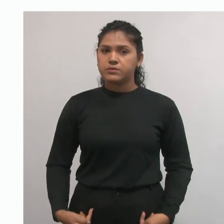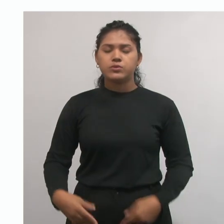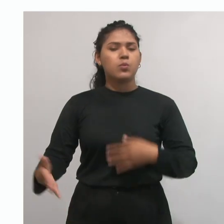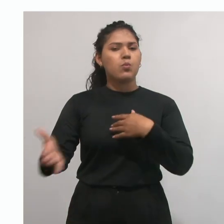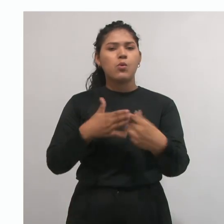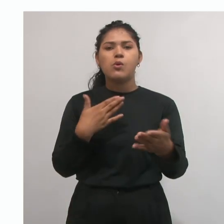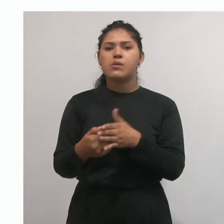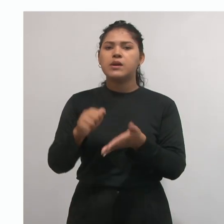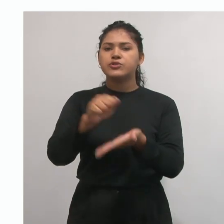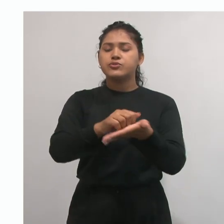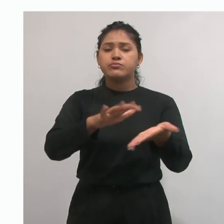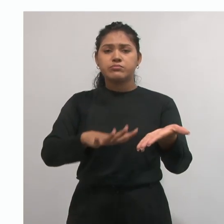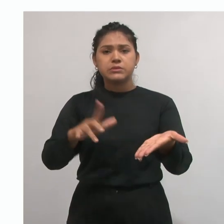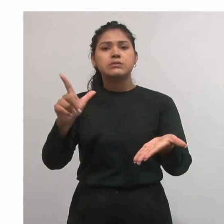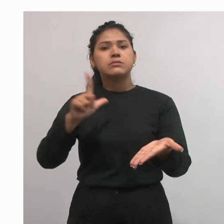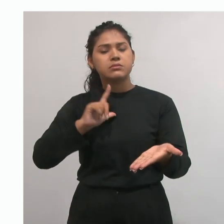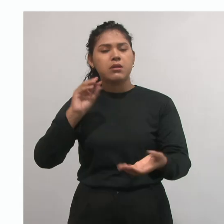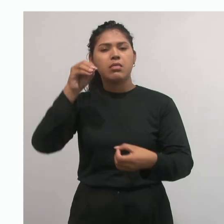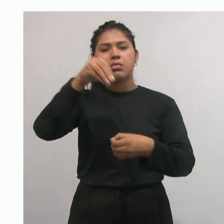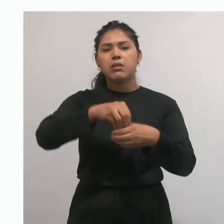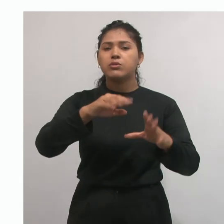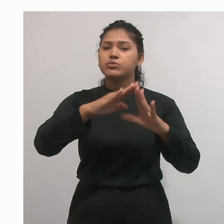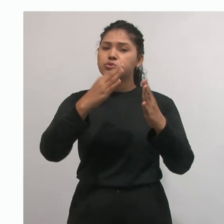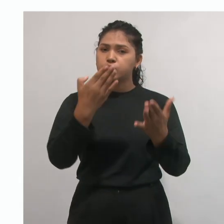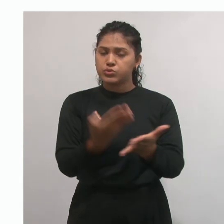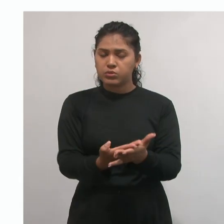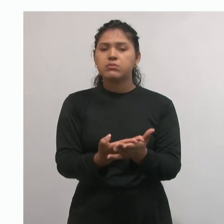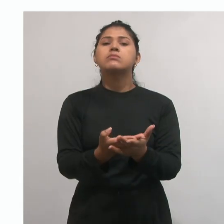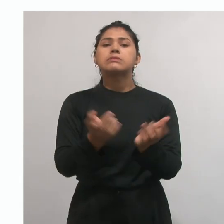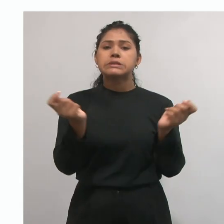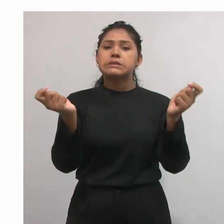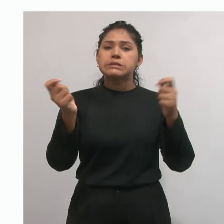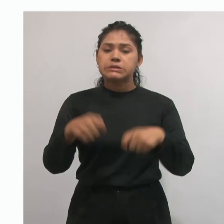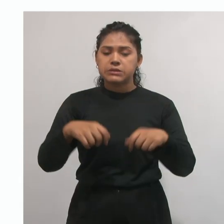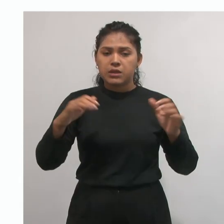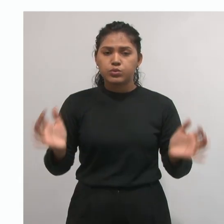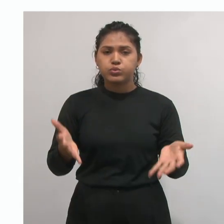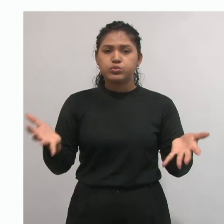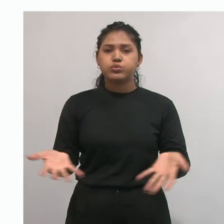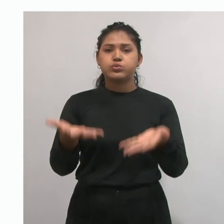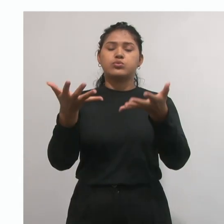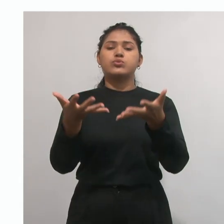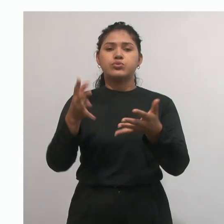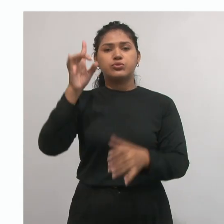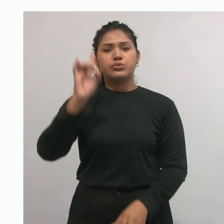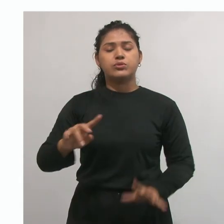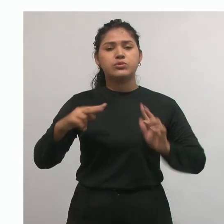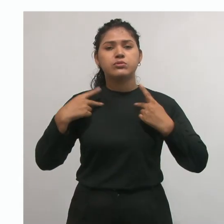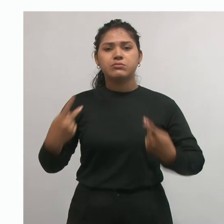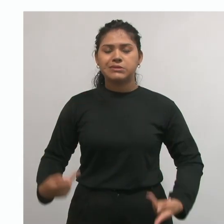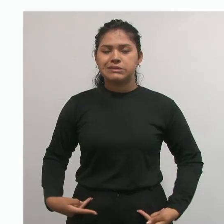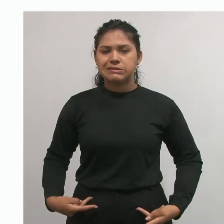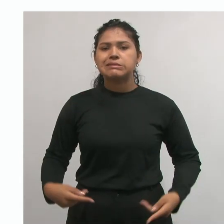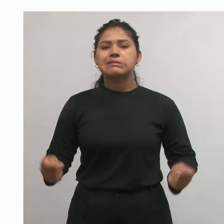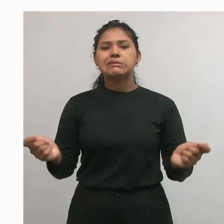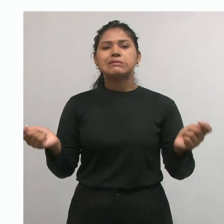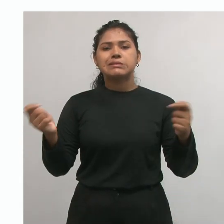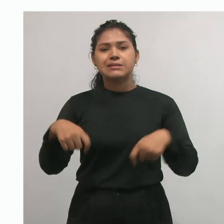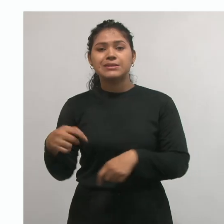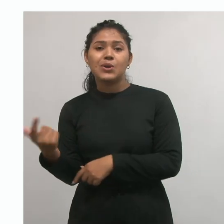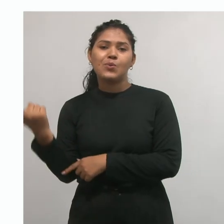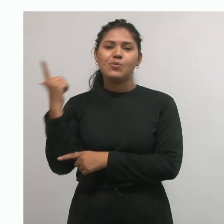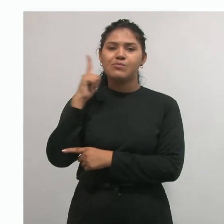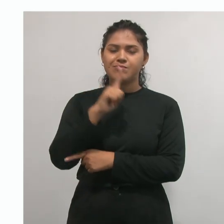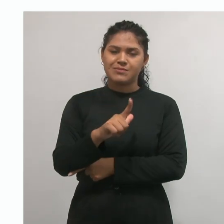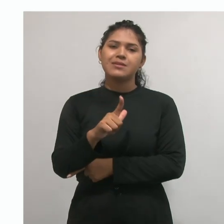né? Então, qualquer atividade que a gente desenvolver nas escolas que tragam estas perspectivas e essas